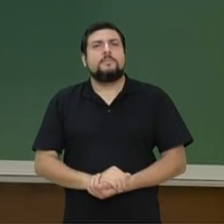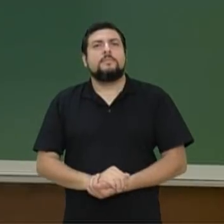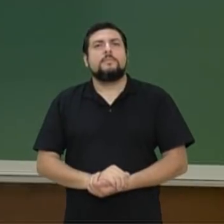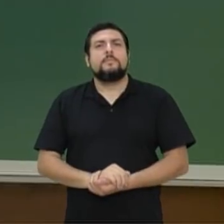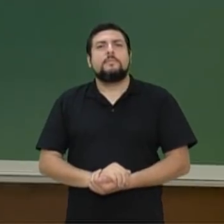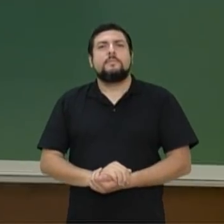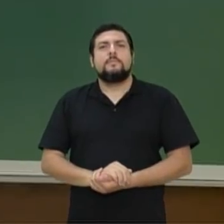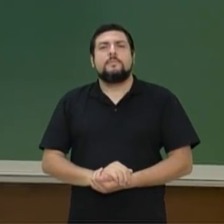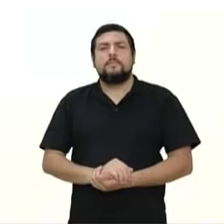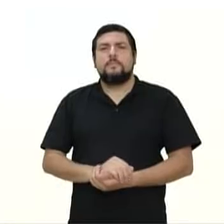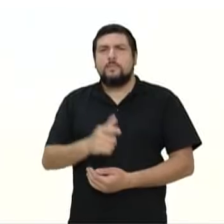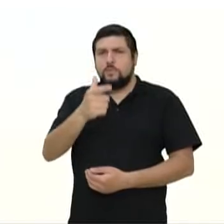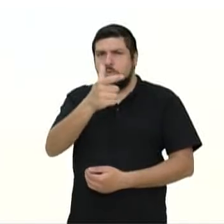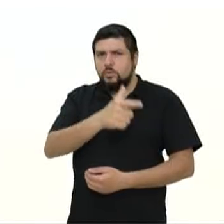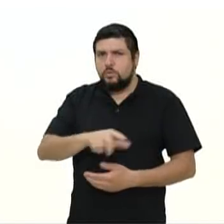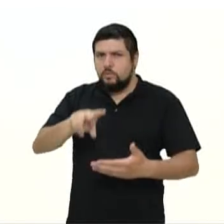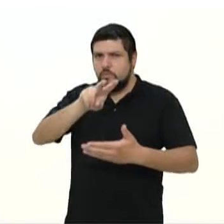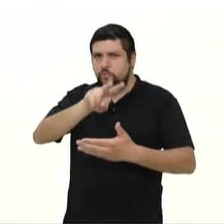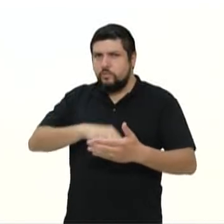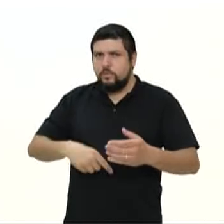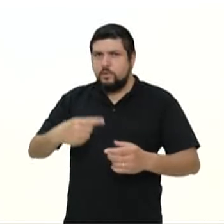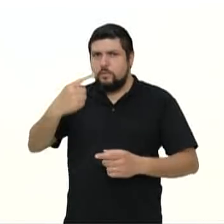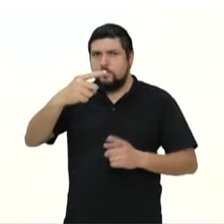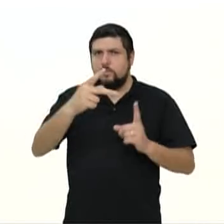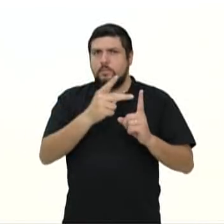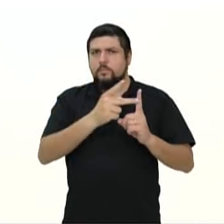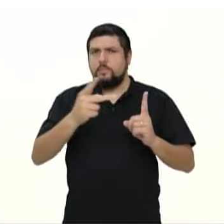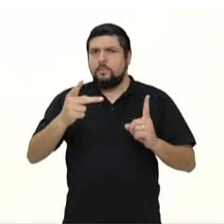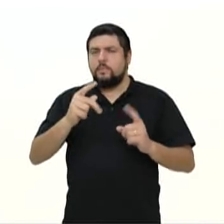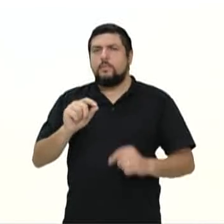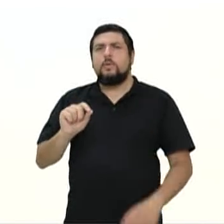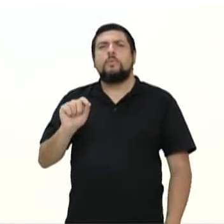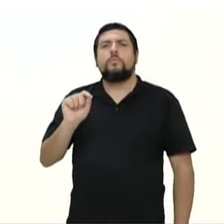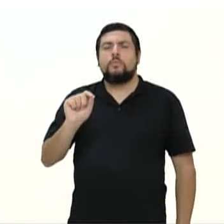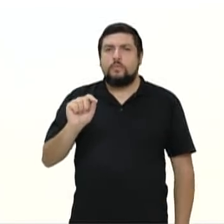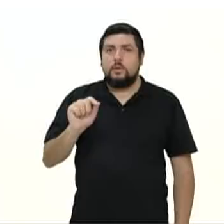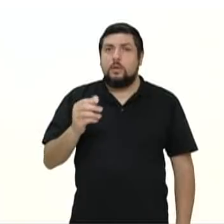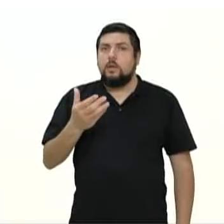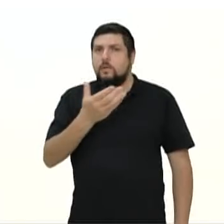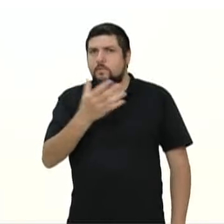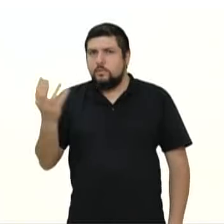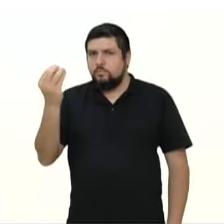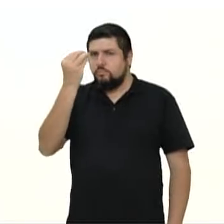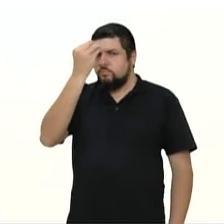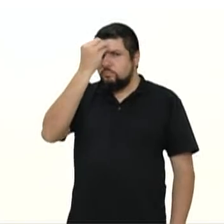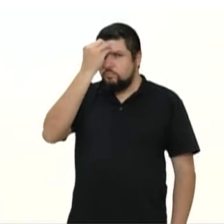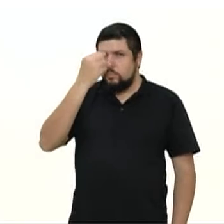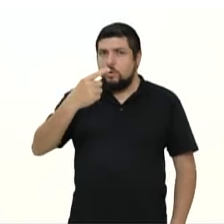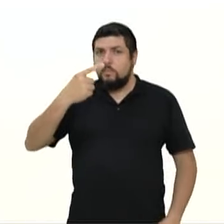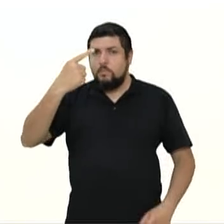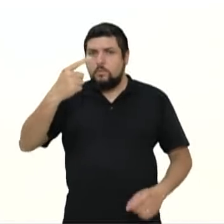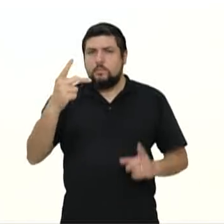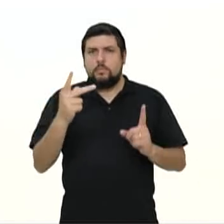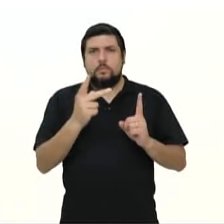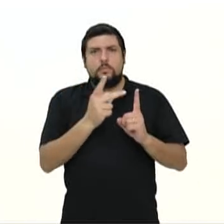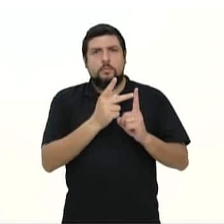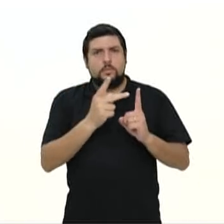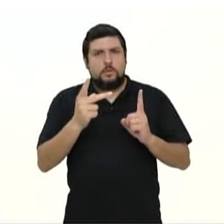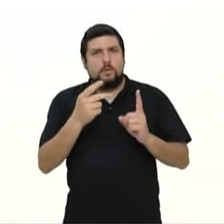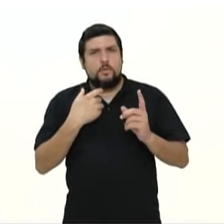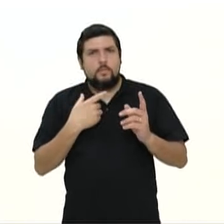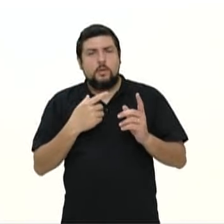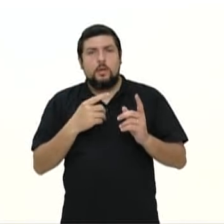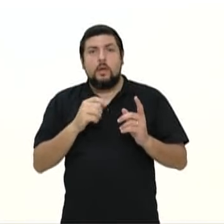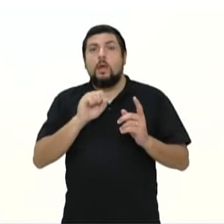primeiro parágrafo, que continua sendo o quê? Então, vocês não esqueçam, o primeiro parágrafo ali do